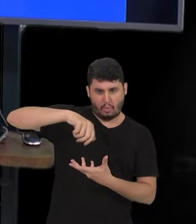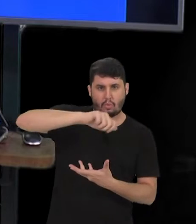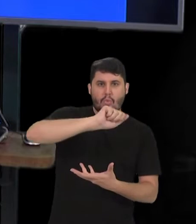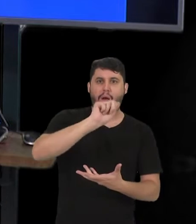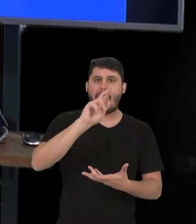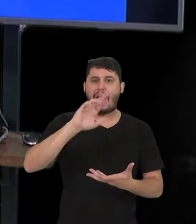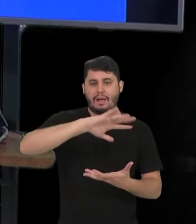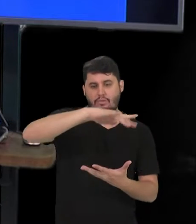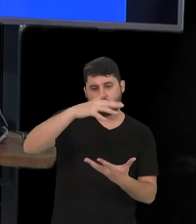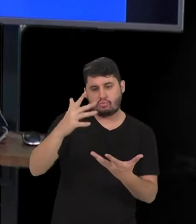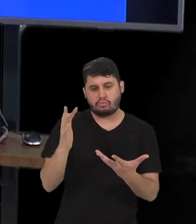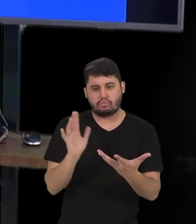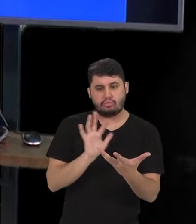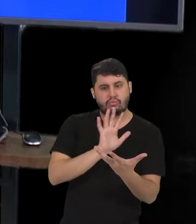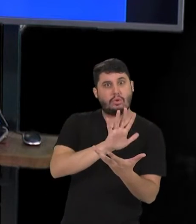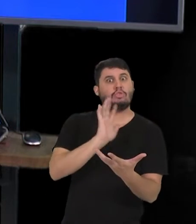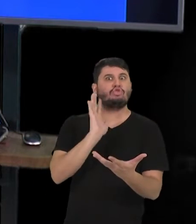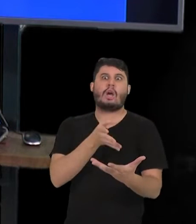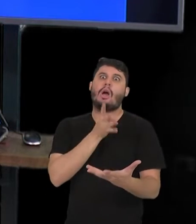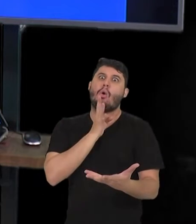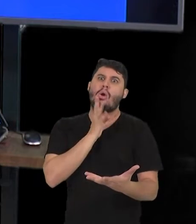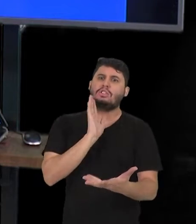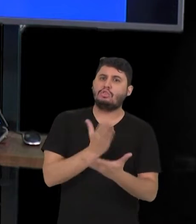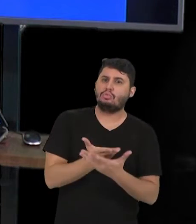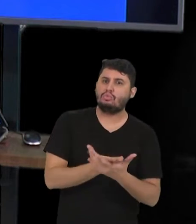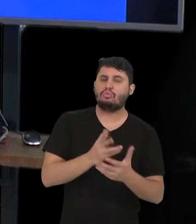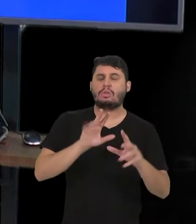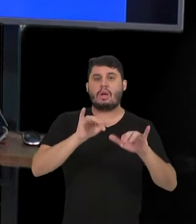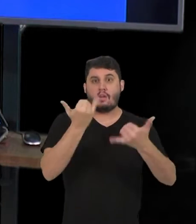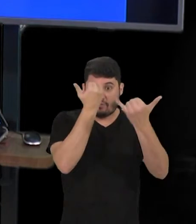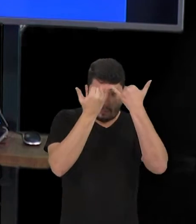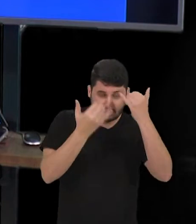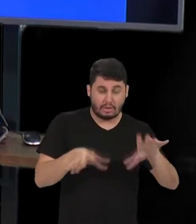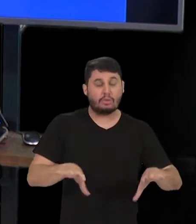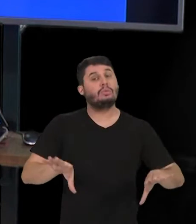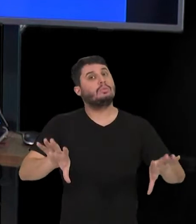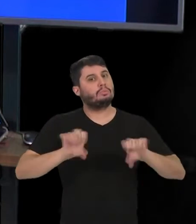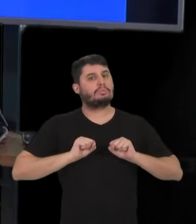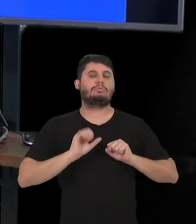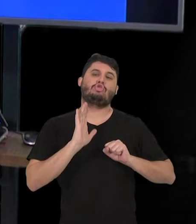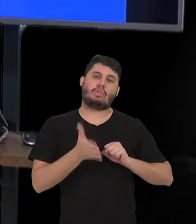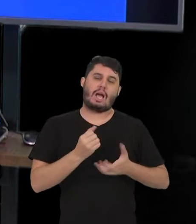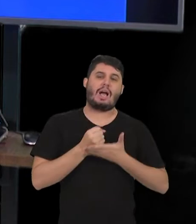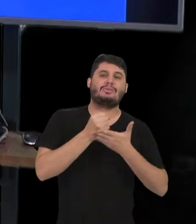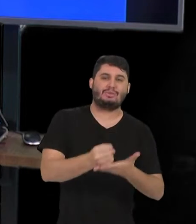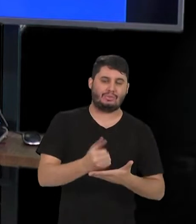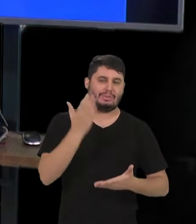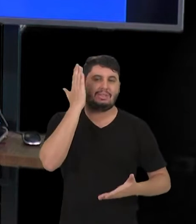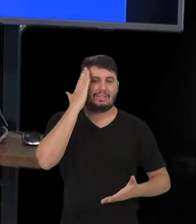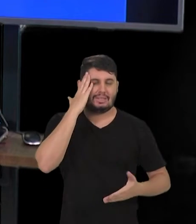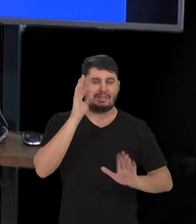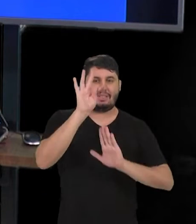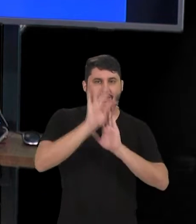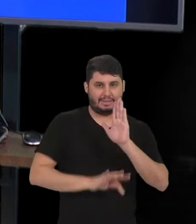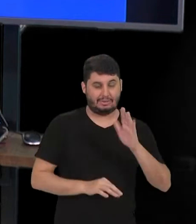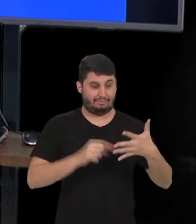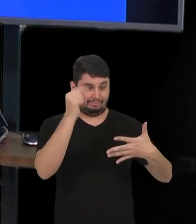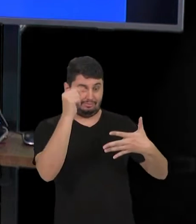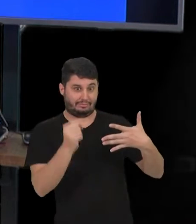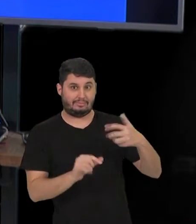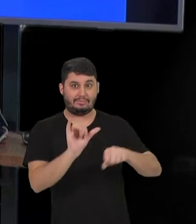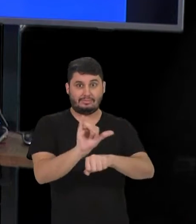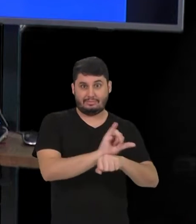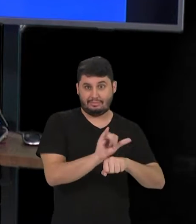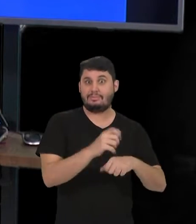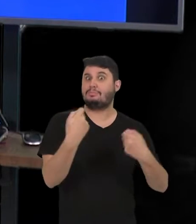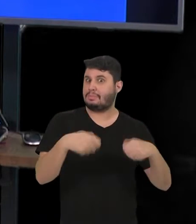texto é sobre isso, você identifica, então você já tem esse conhecimento prévio que pode te ajudar a resolver o texto. Foco nessas